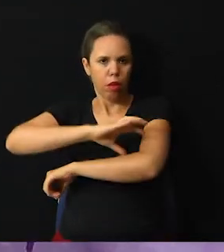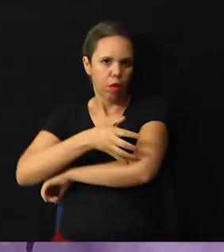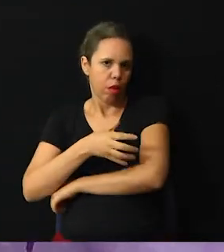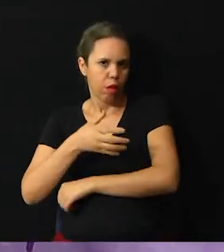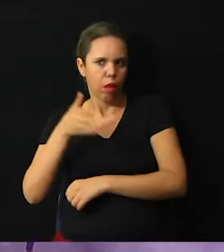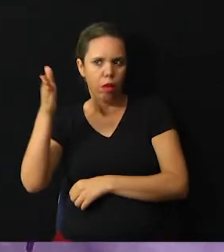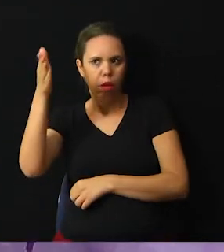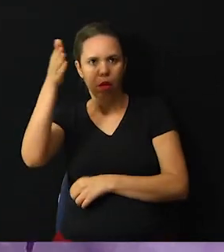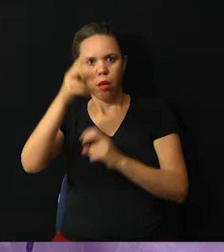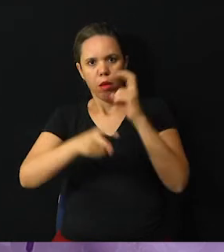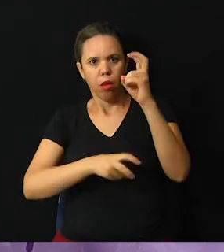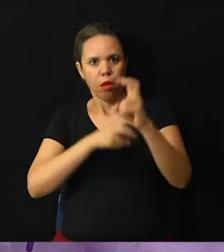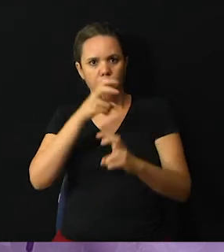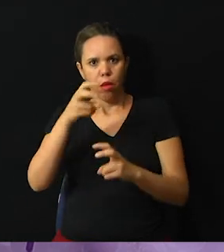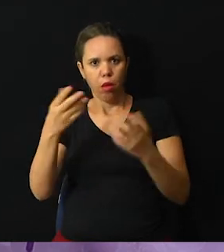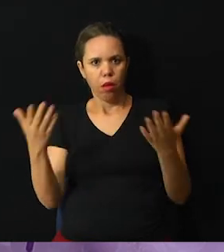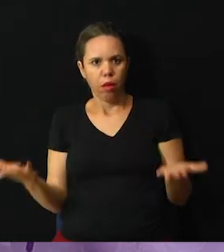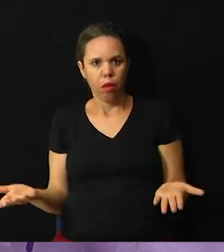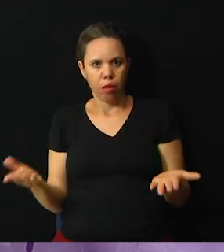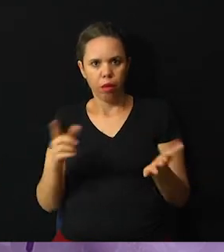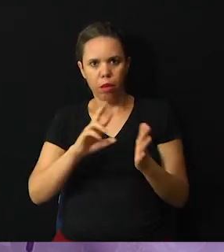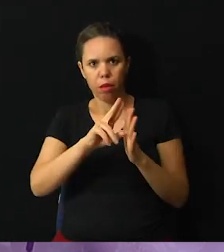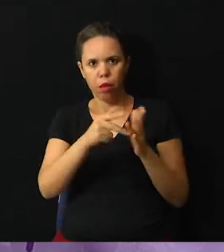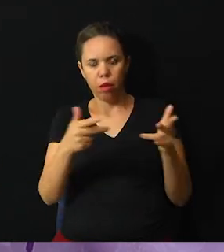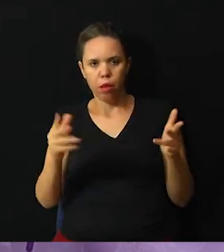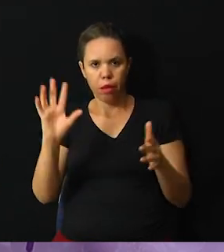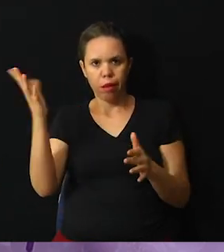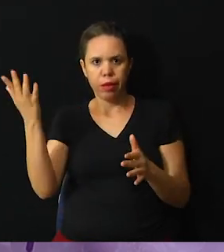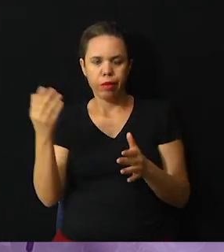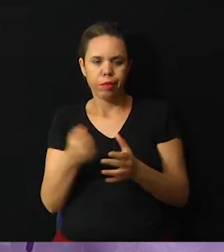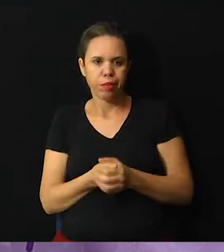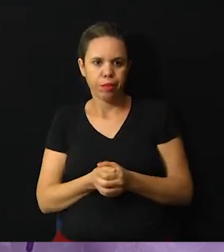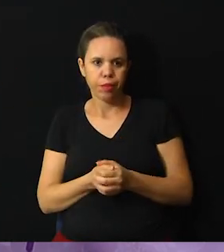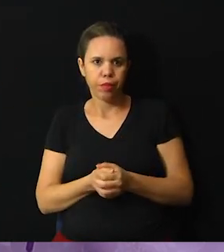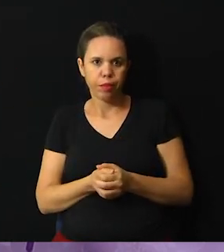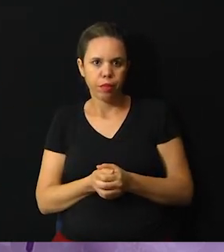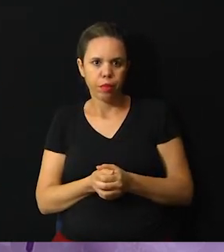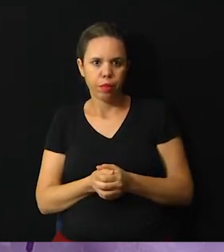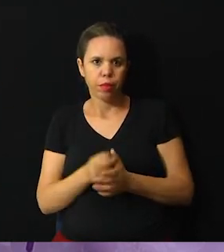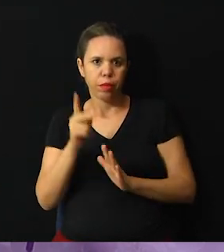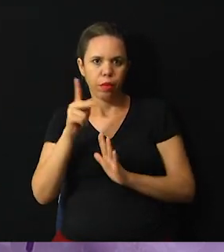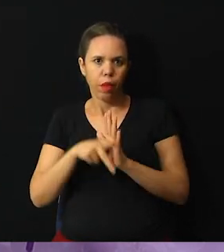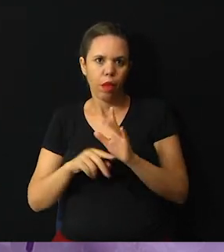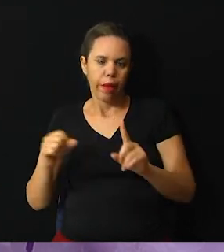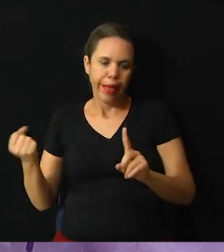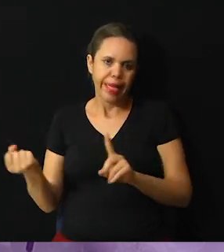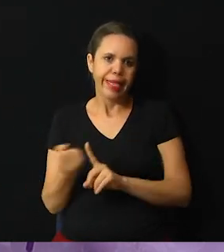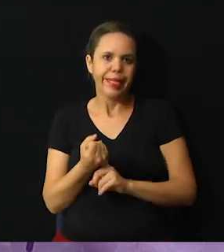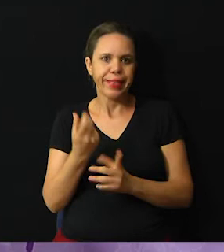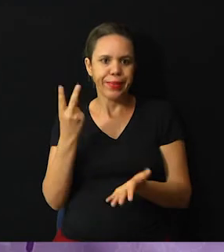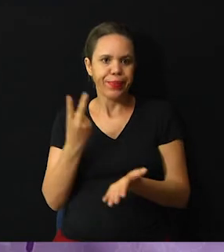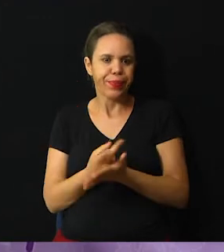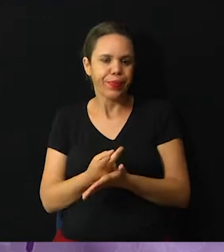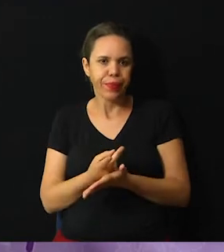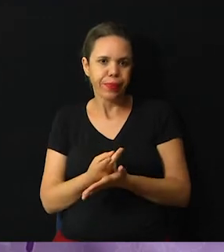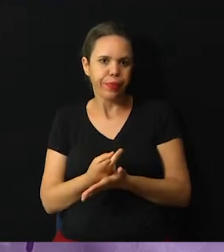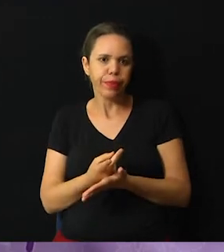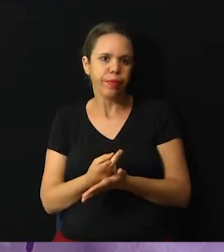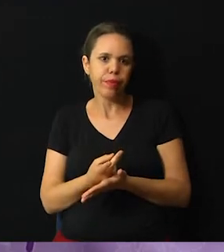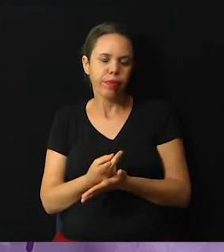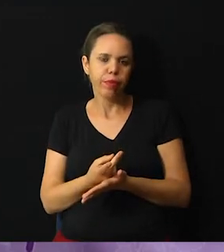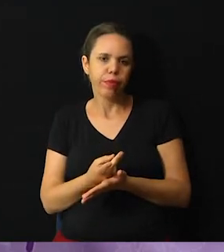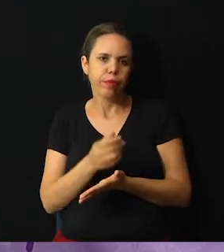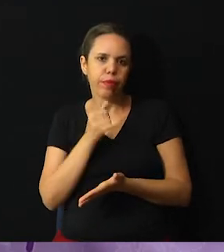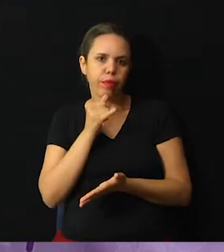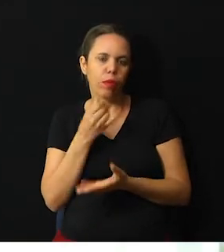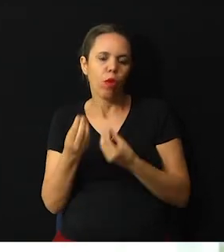praça, nos parques, etc. Então, existem várias coisas que são projetos sociais mesmo, projetos